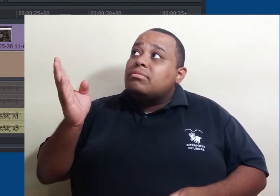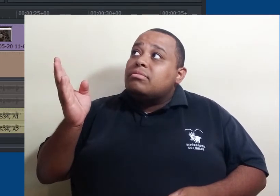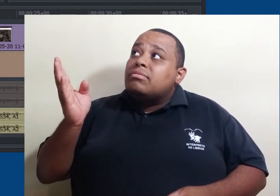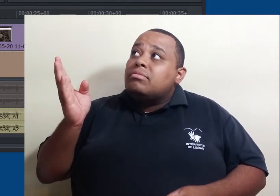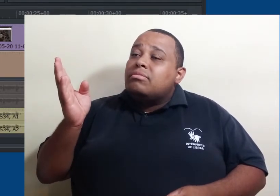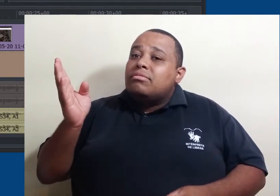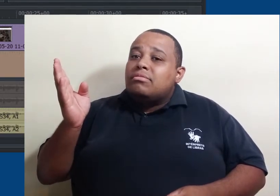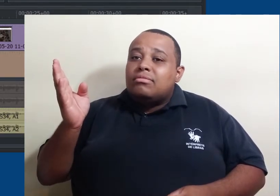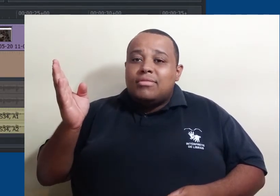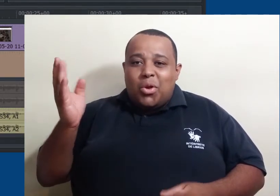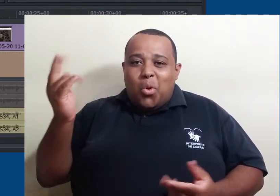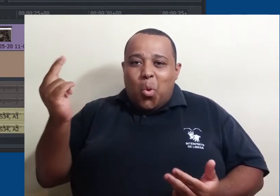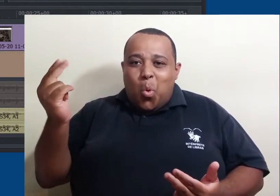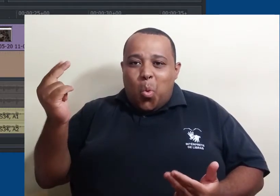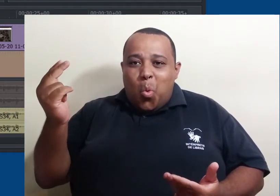Add.